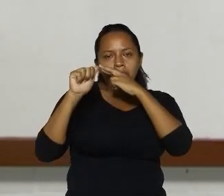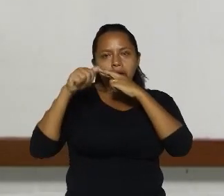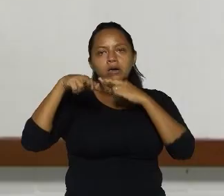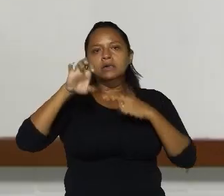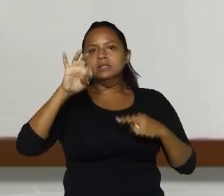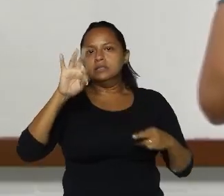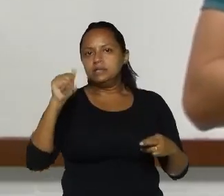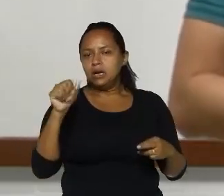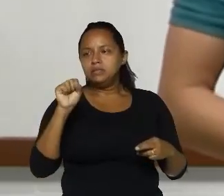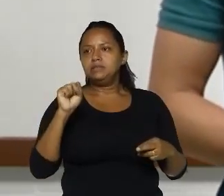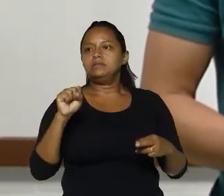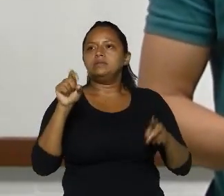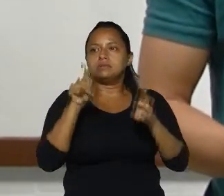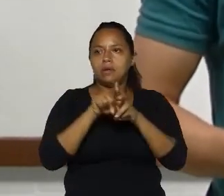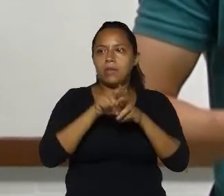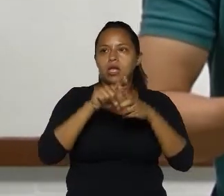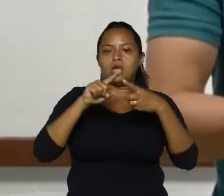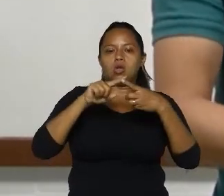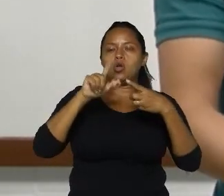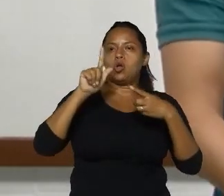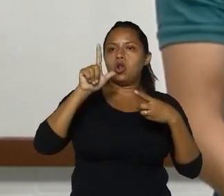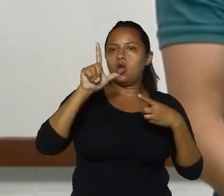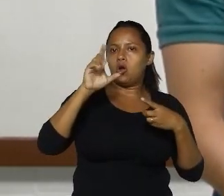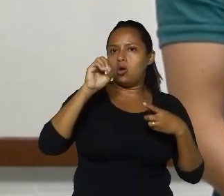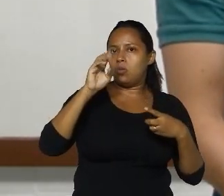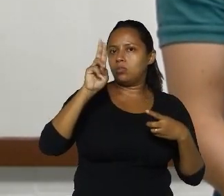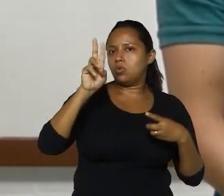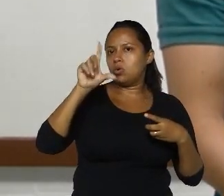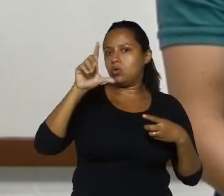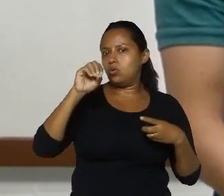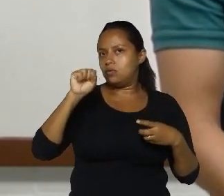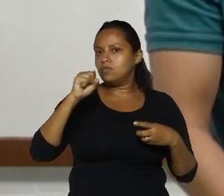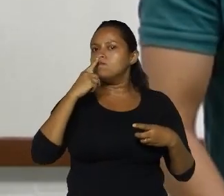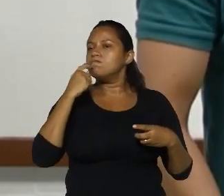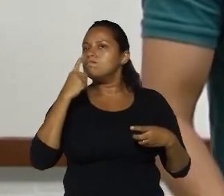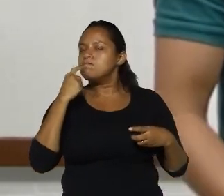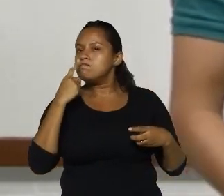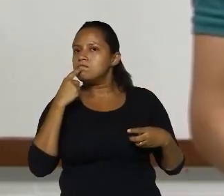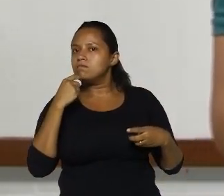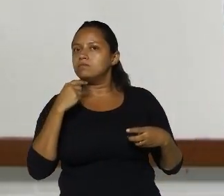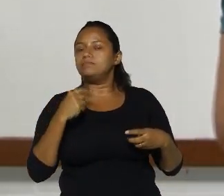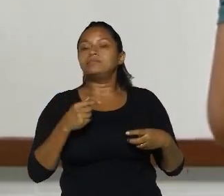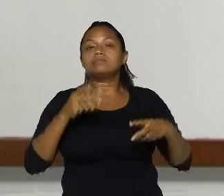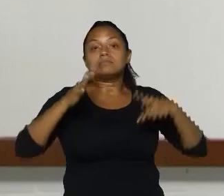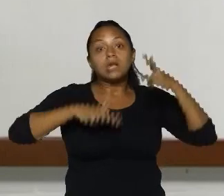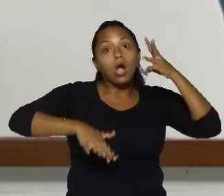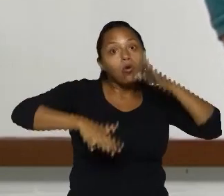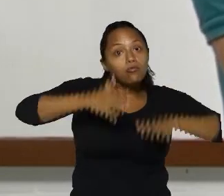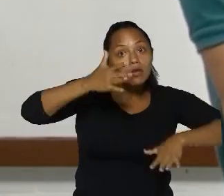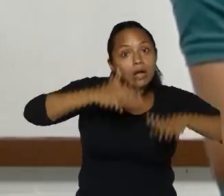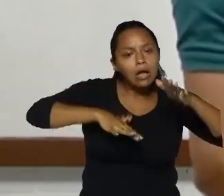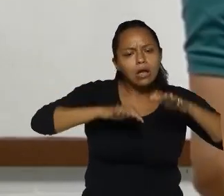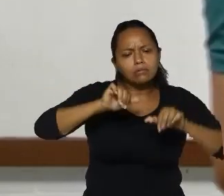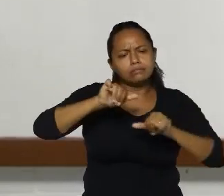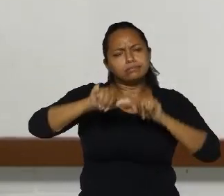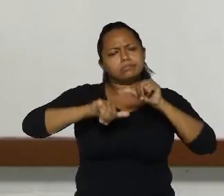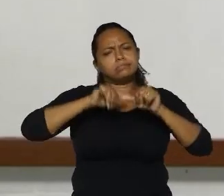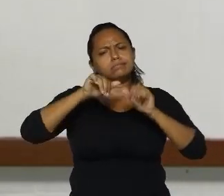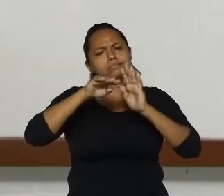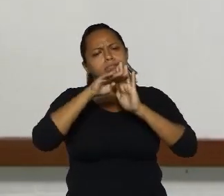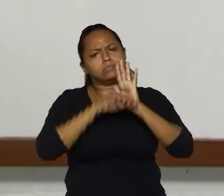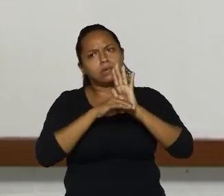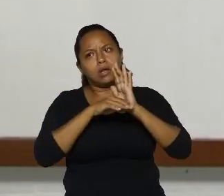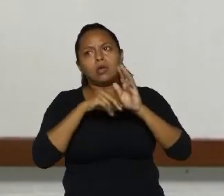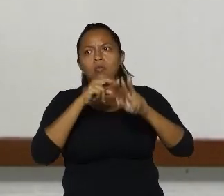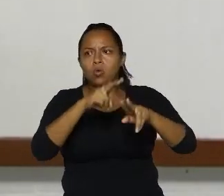de gases, e as plaquetas, que são responsáveis pela coagulação. Talvez esta alteração